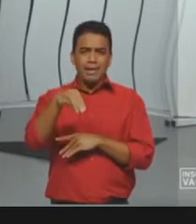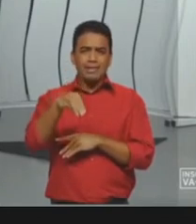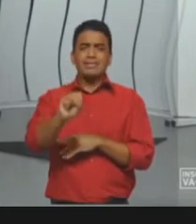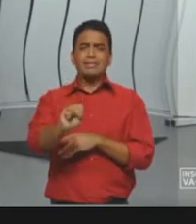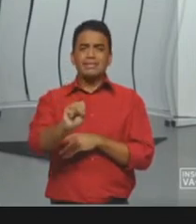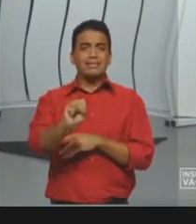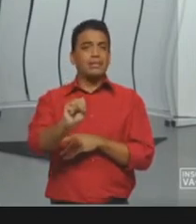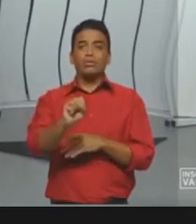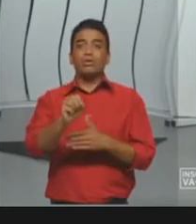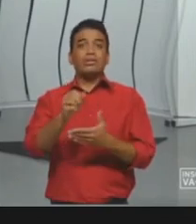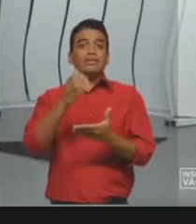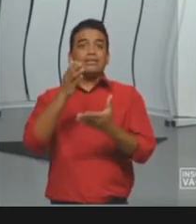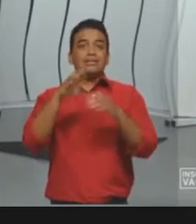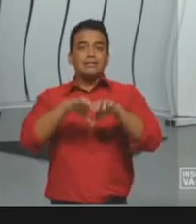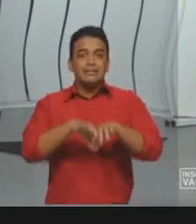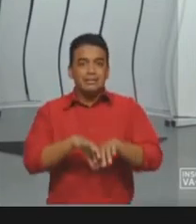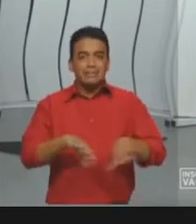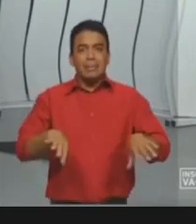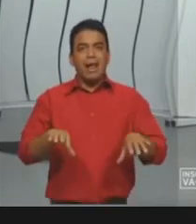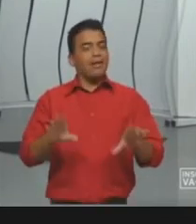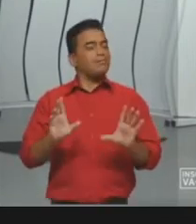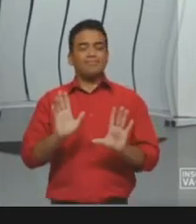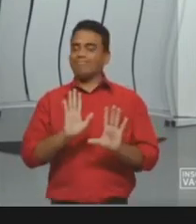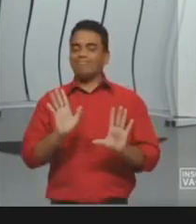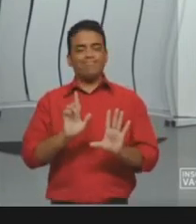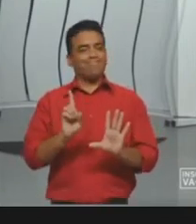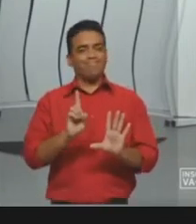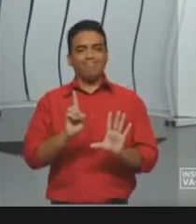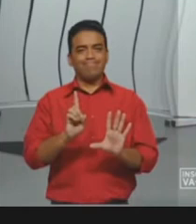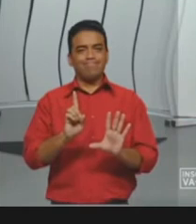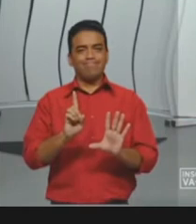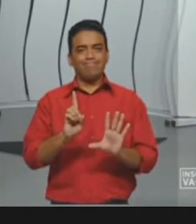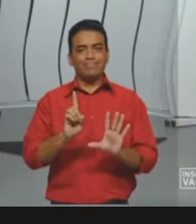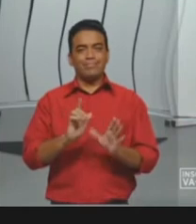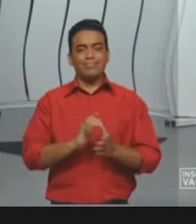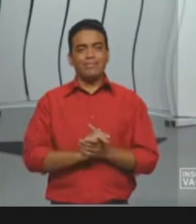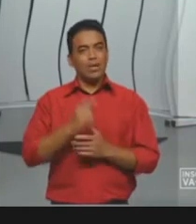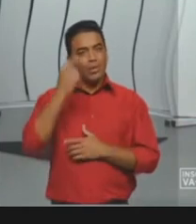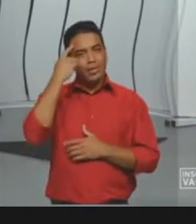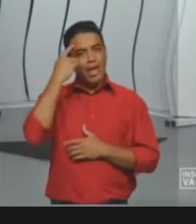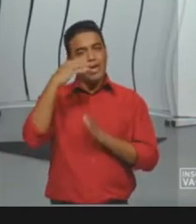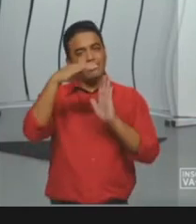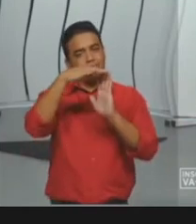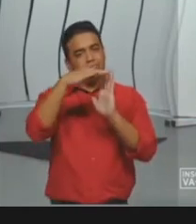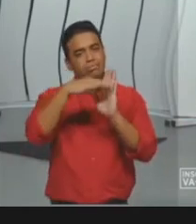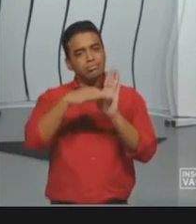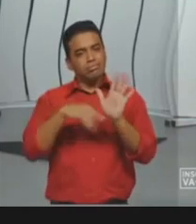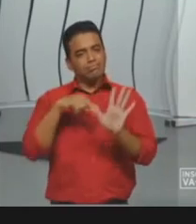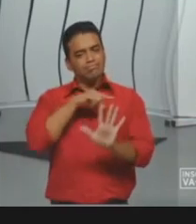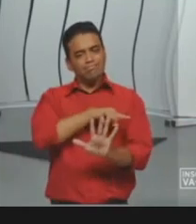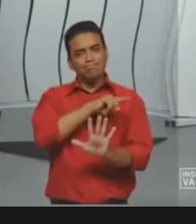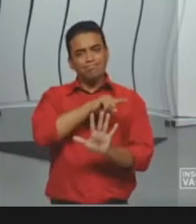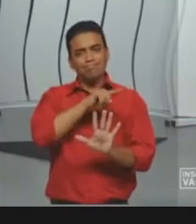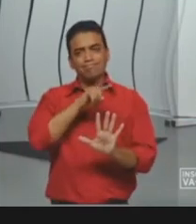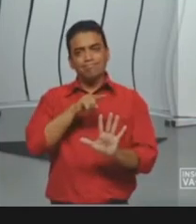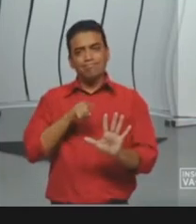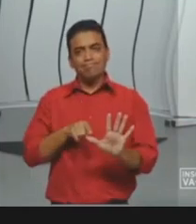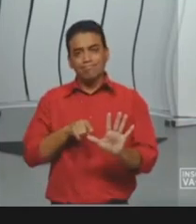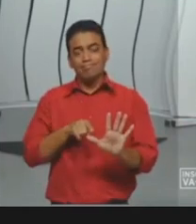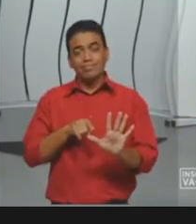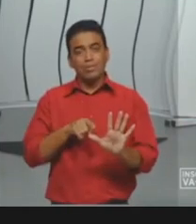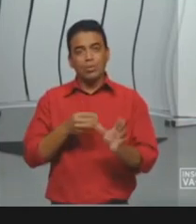como dividir mais. Então essa é a ideia aí da categorização dos seres vivos e a forma como